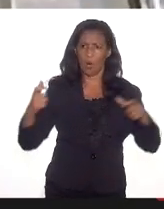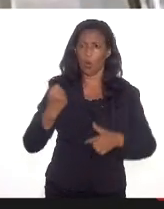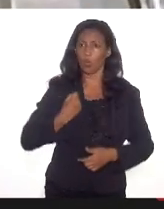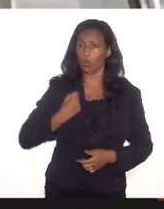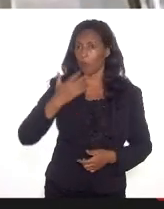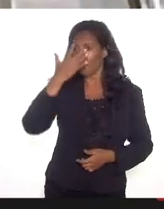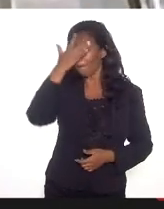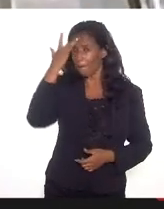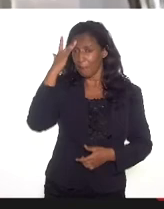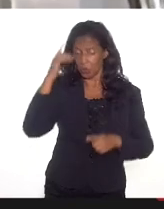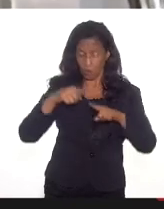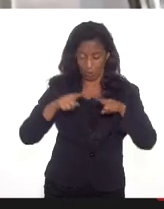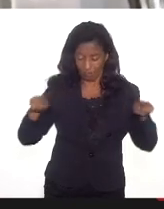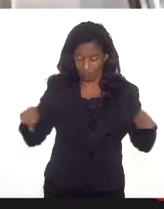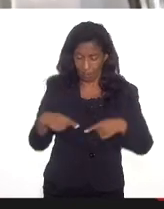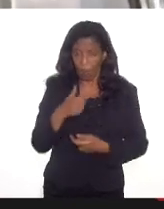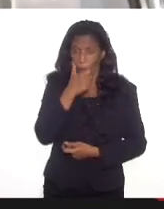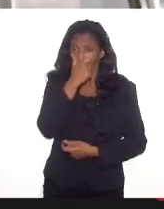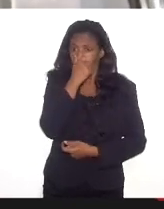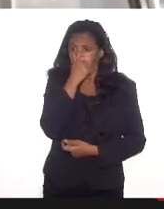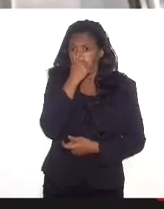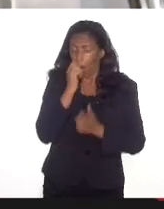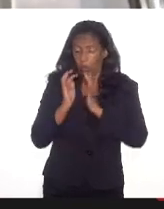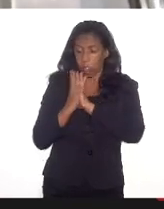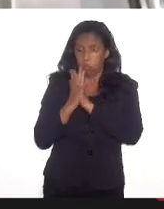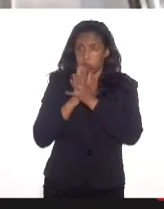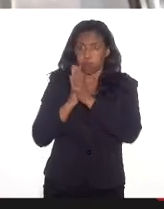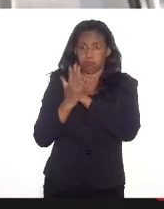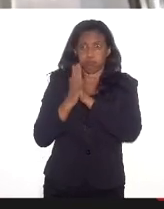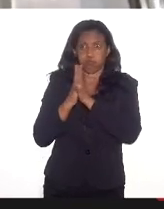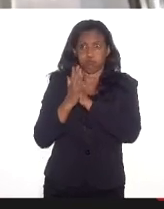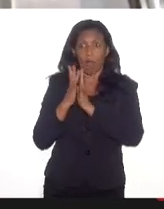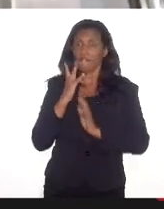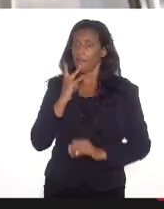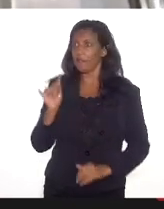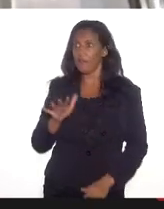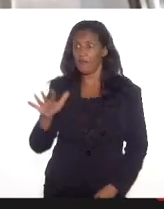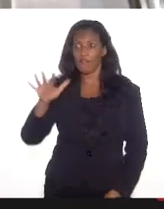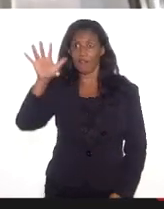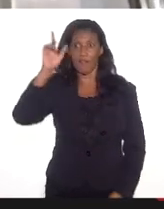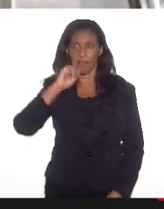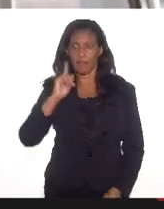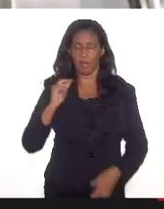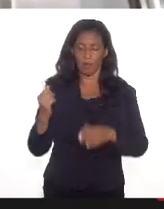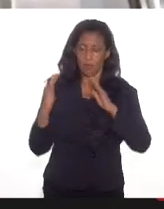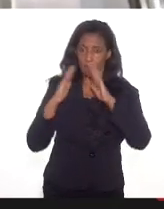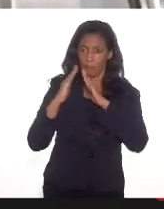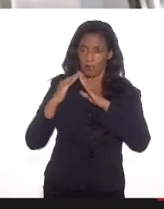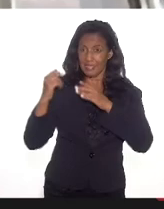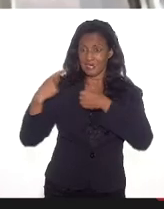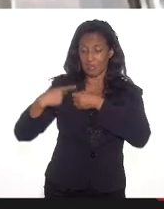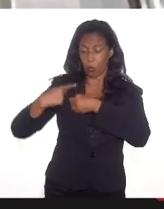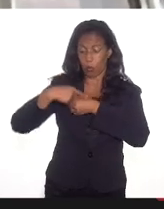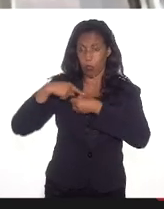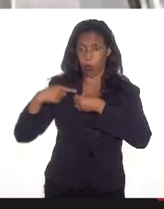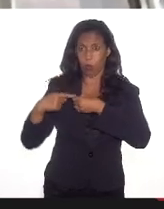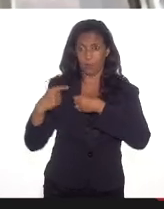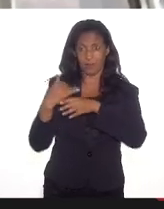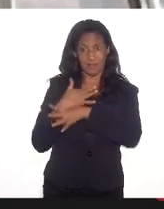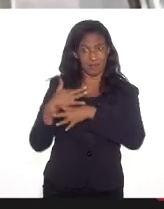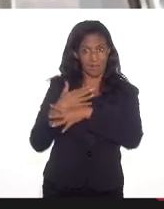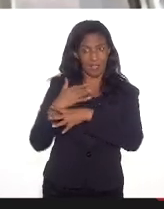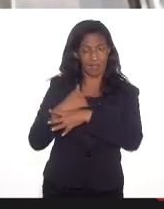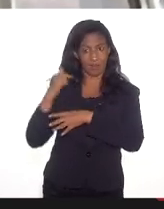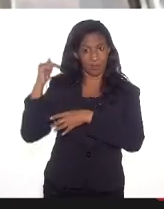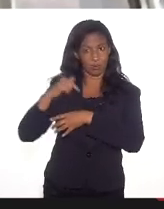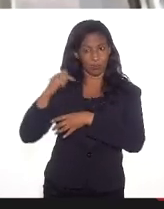aglomeradas por metro quadrado e não estou falando de uma favela estou falando de uma cidade isso significa que